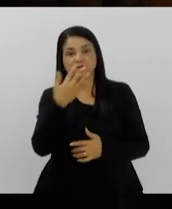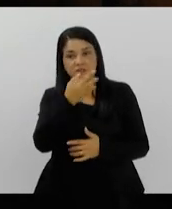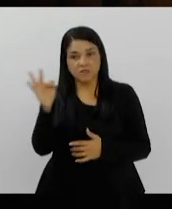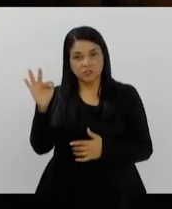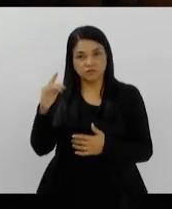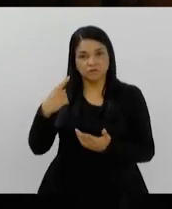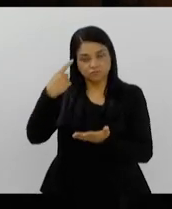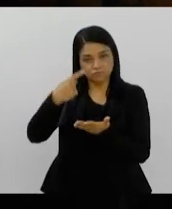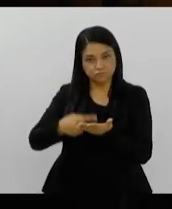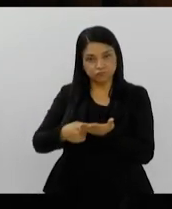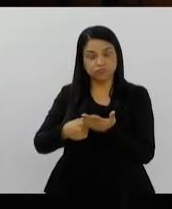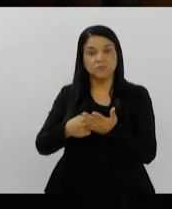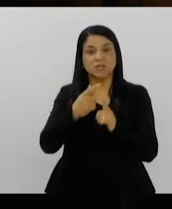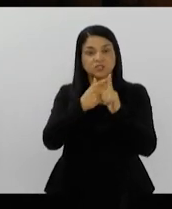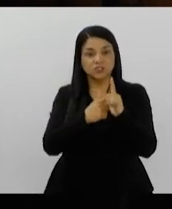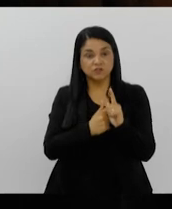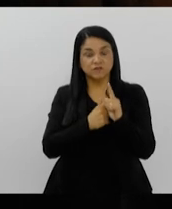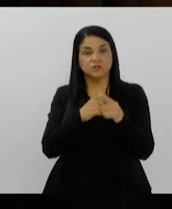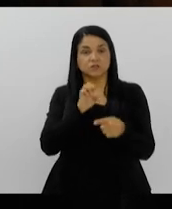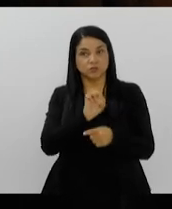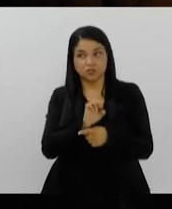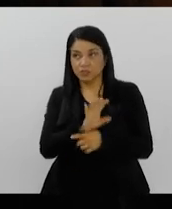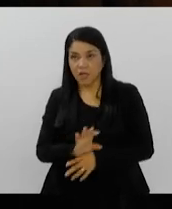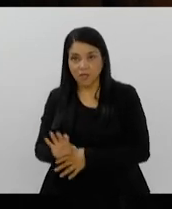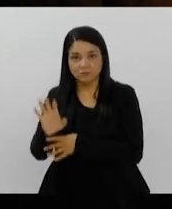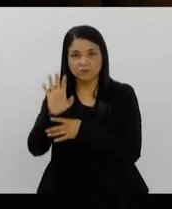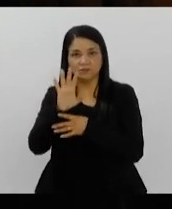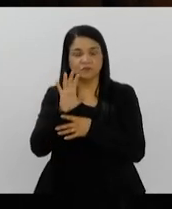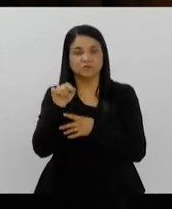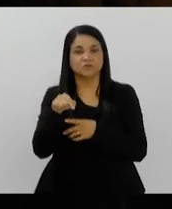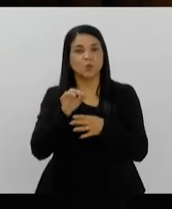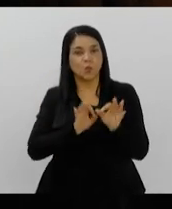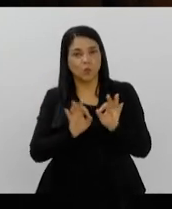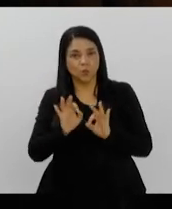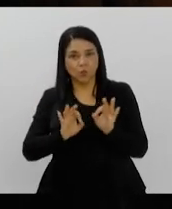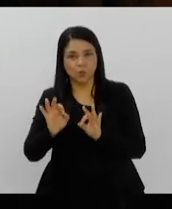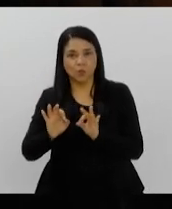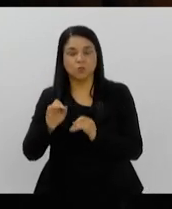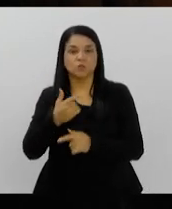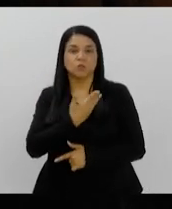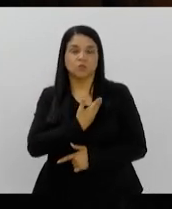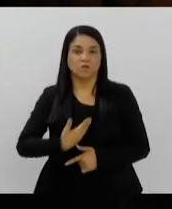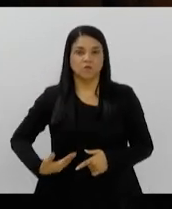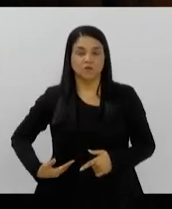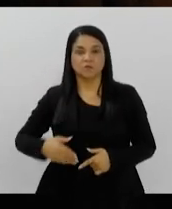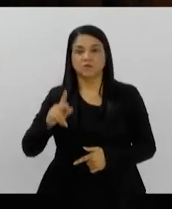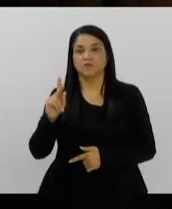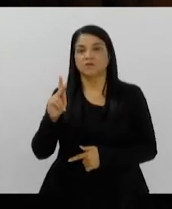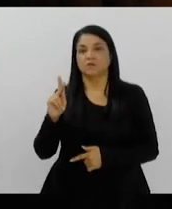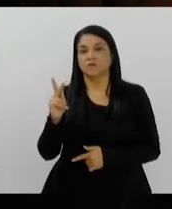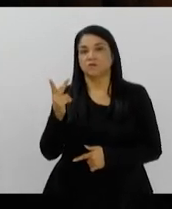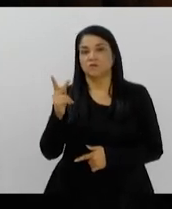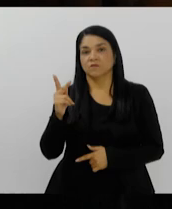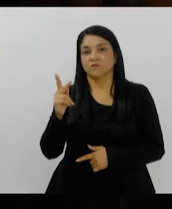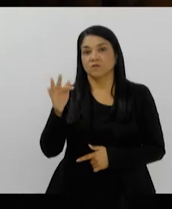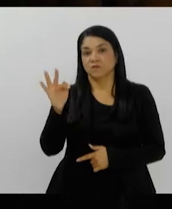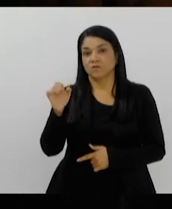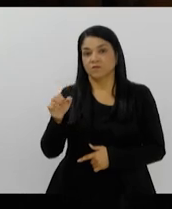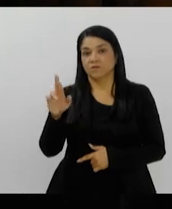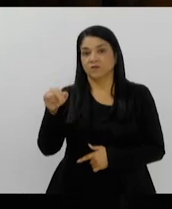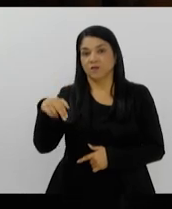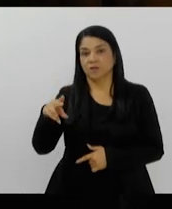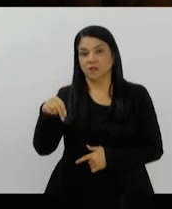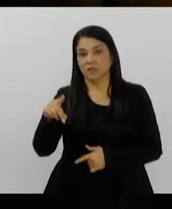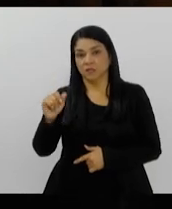das dívidas públicas nos estados, organizadas e realizadas no governo Fernando Henrique Cardoso, deixaram um passivo